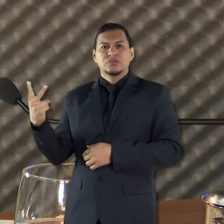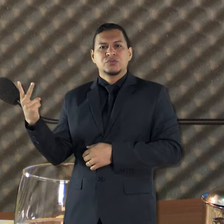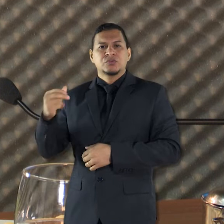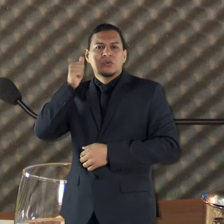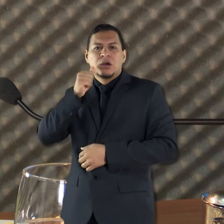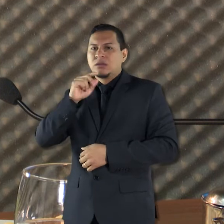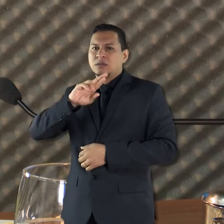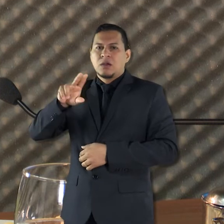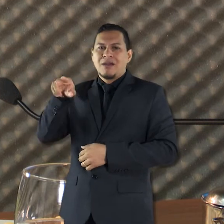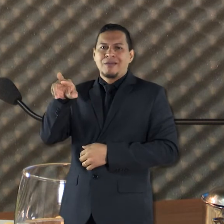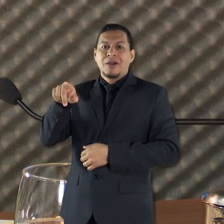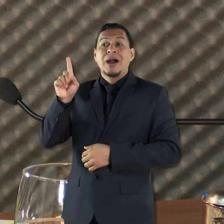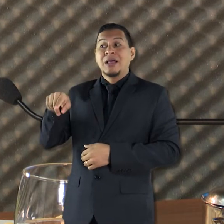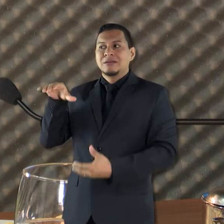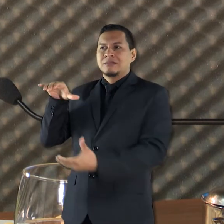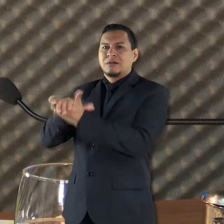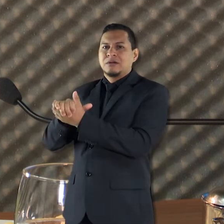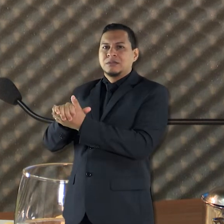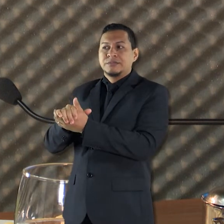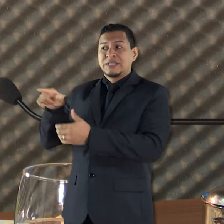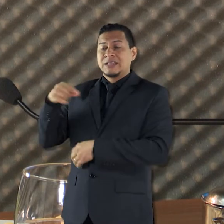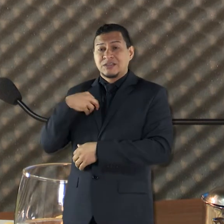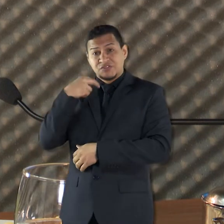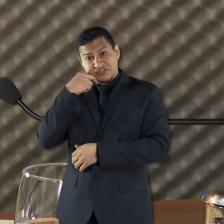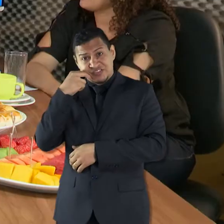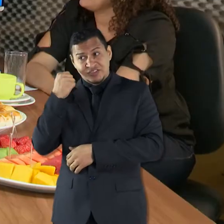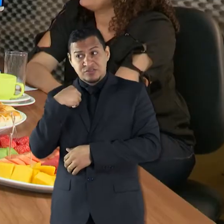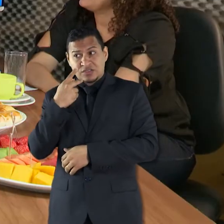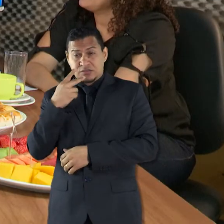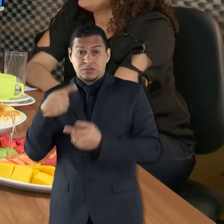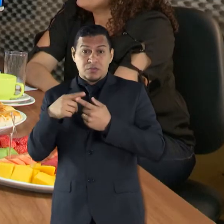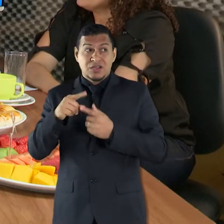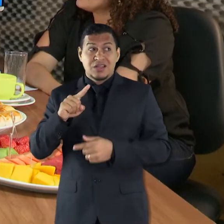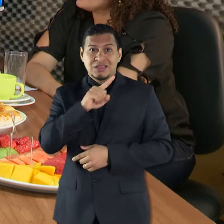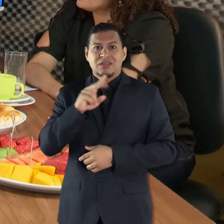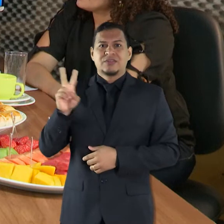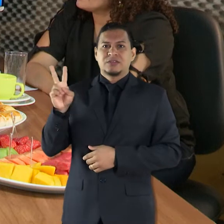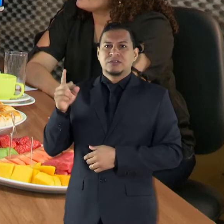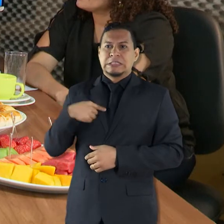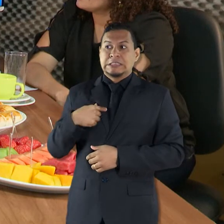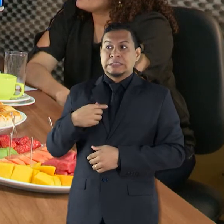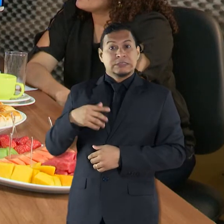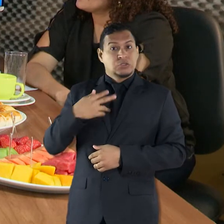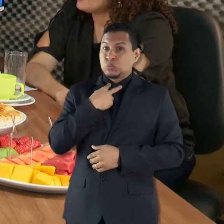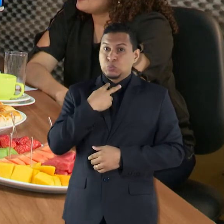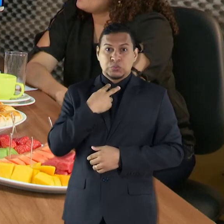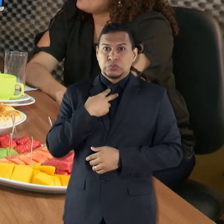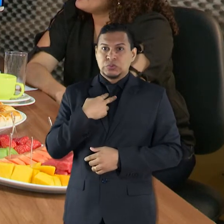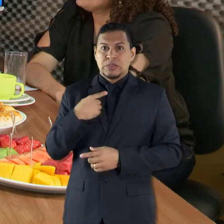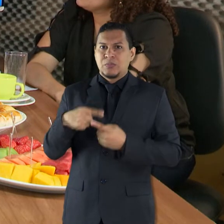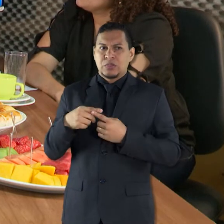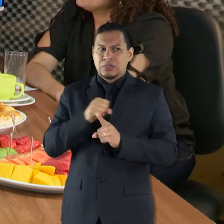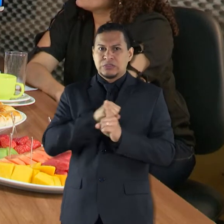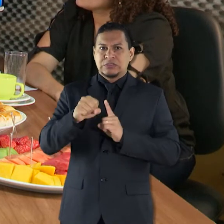são casal, elas não são irmãs. Entendi. E elas não queriam falar? Elas não queriam falar, porque na Venezuela é tabu, né?